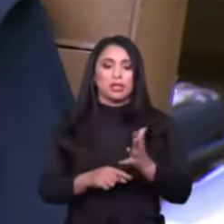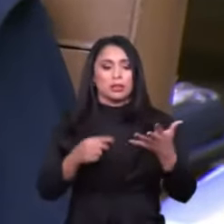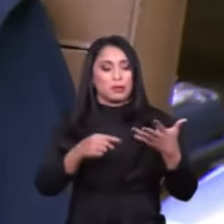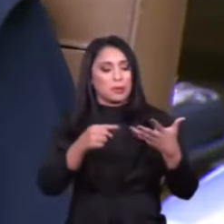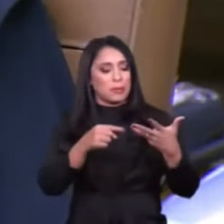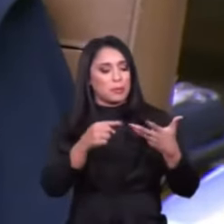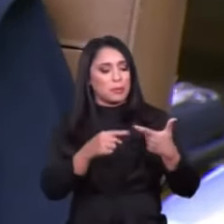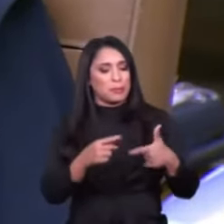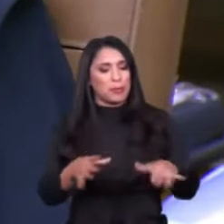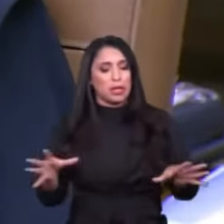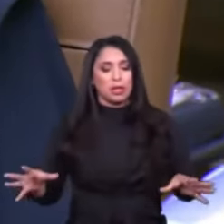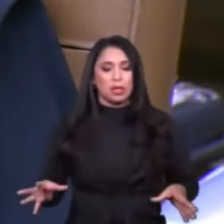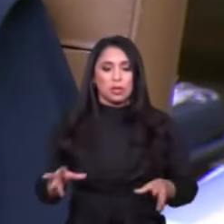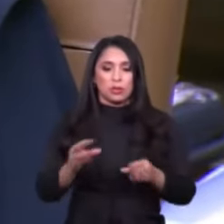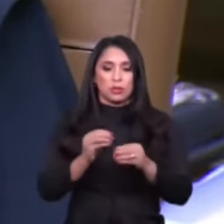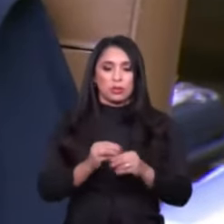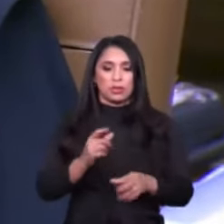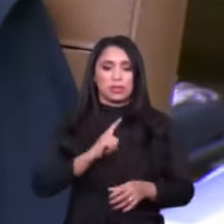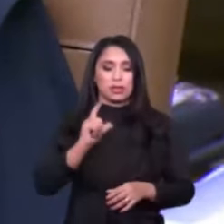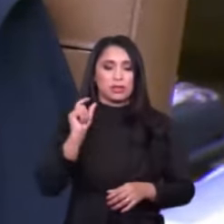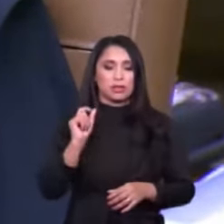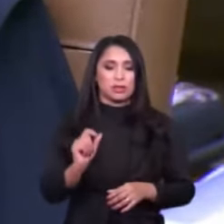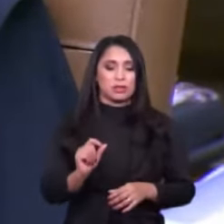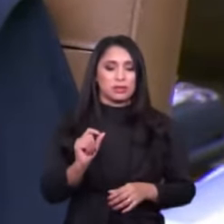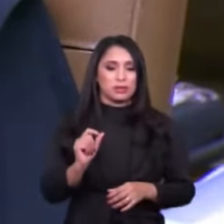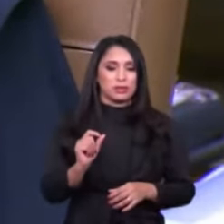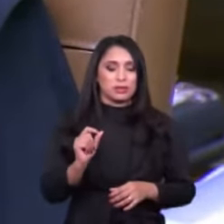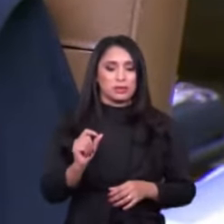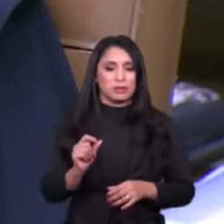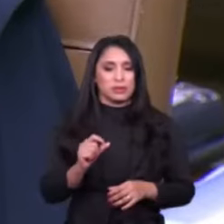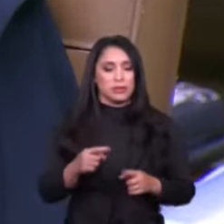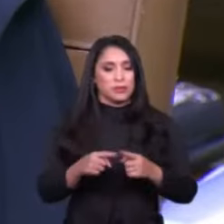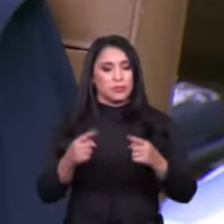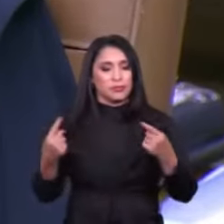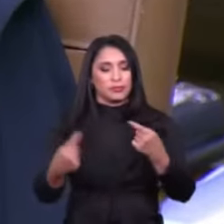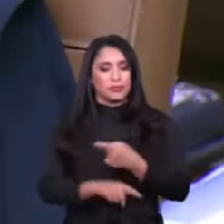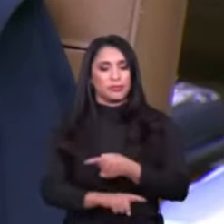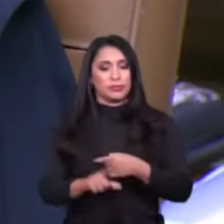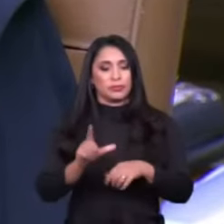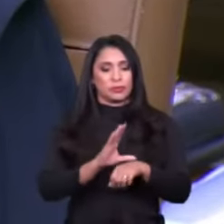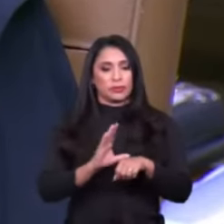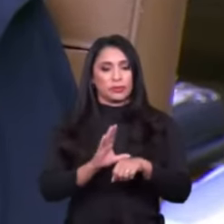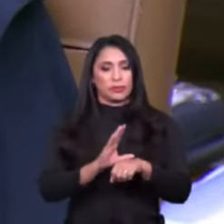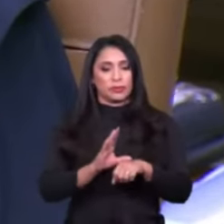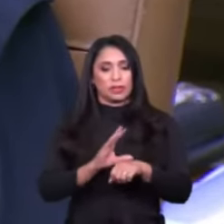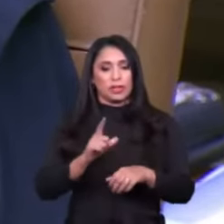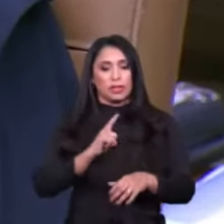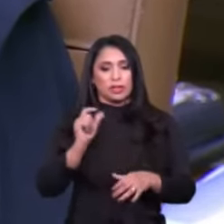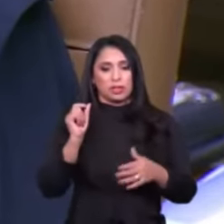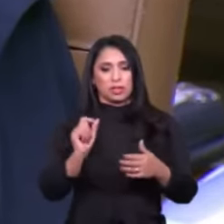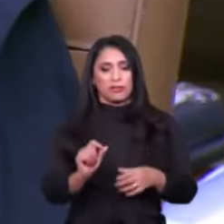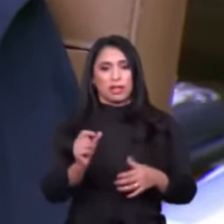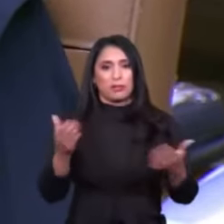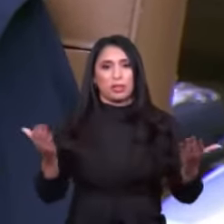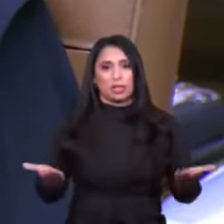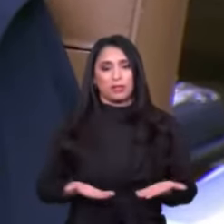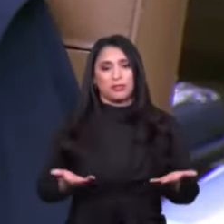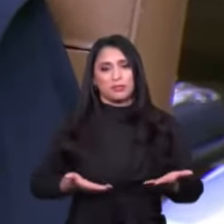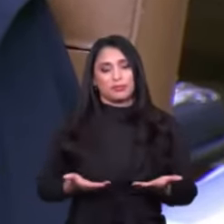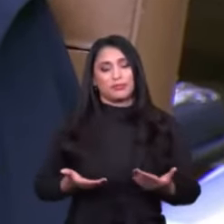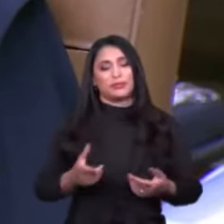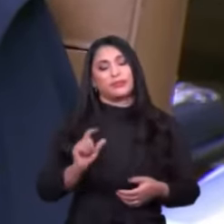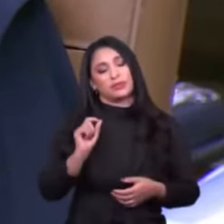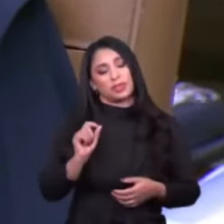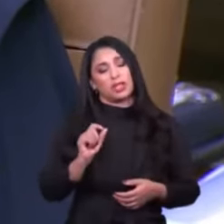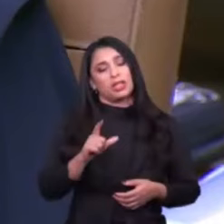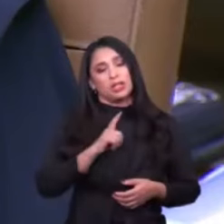razões, concluo que não há inconstitucionalidade no tipo do artigo 28 da Lei 11.343 de 2006. Na pior das hipóteses,